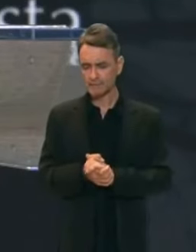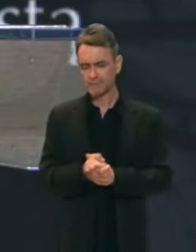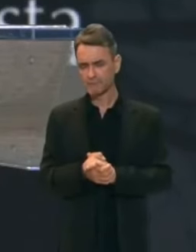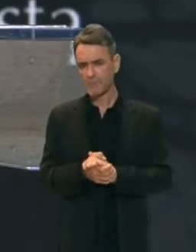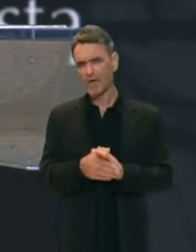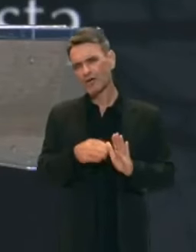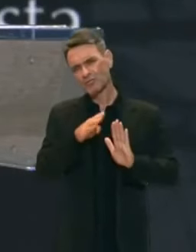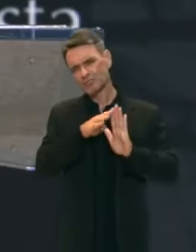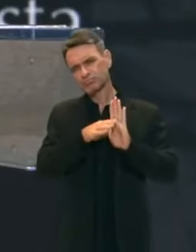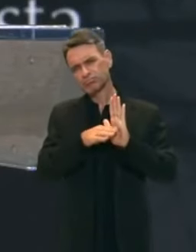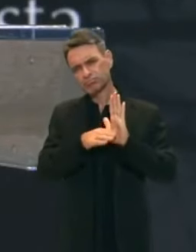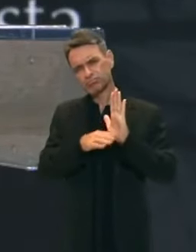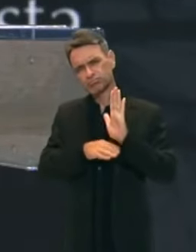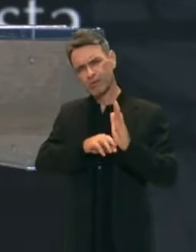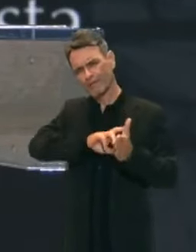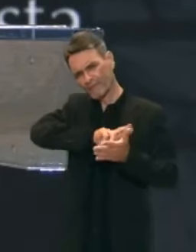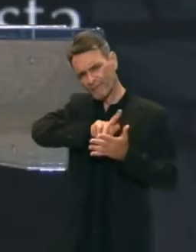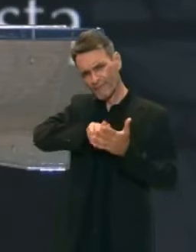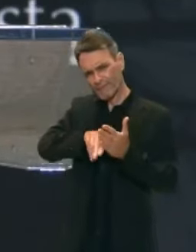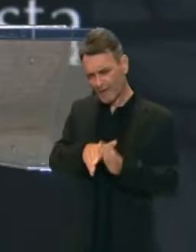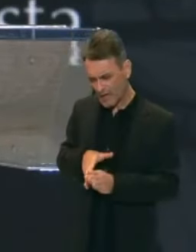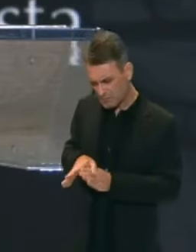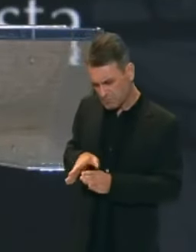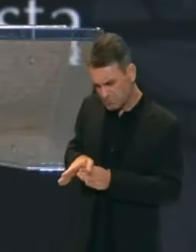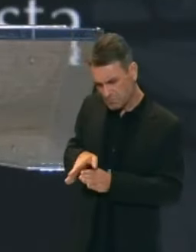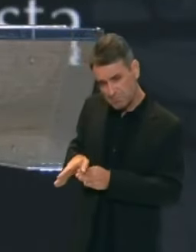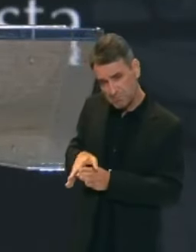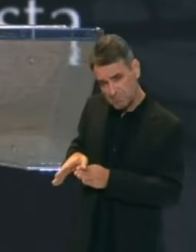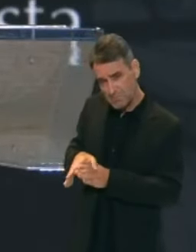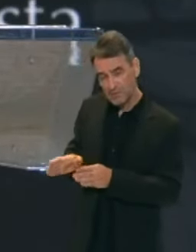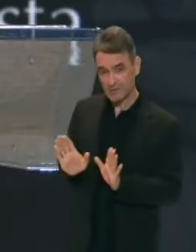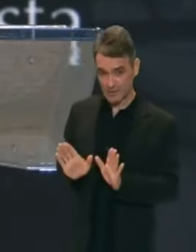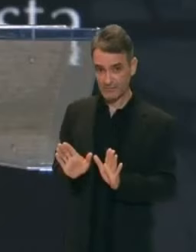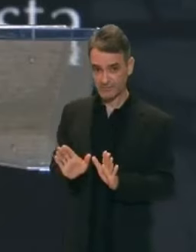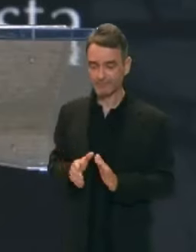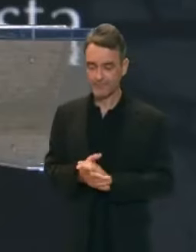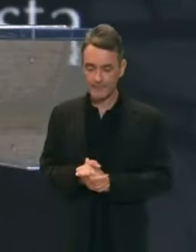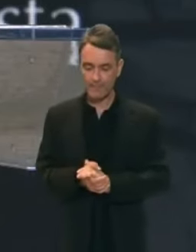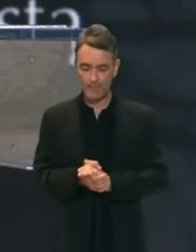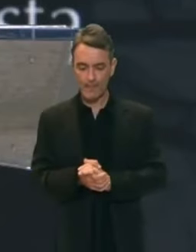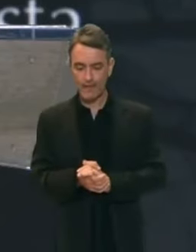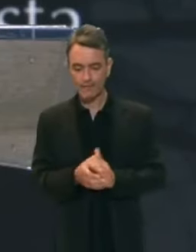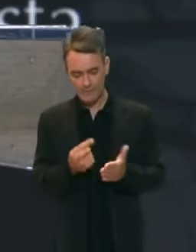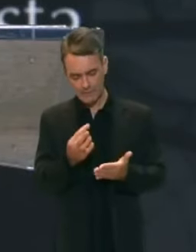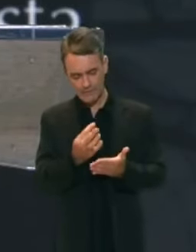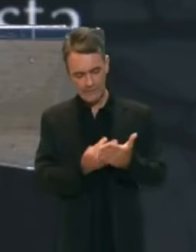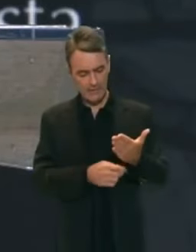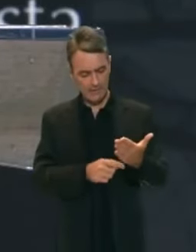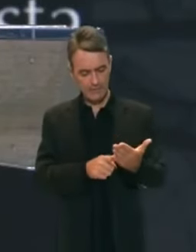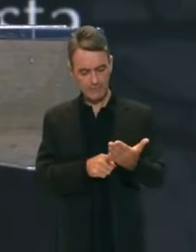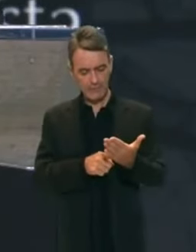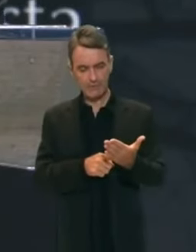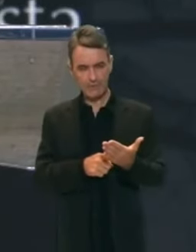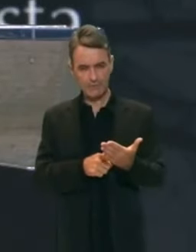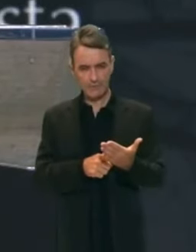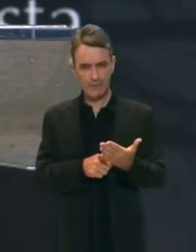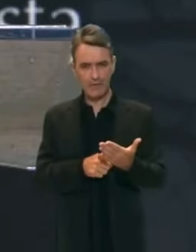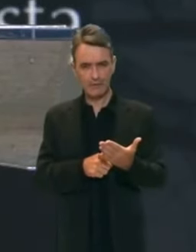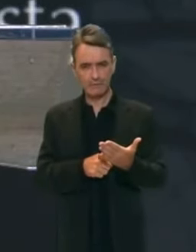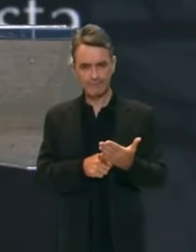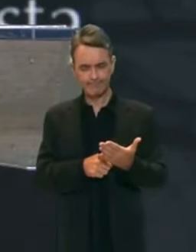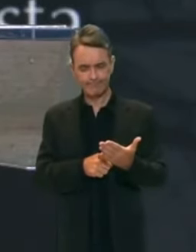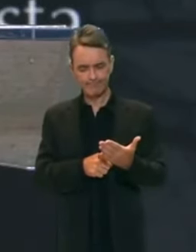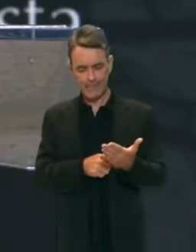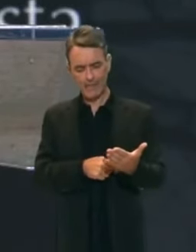vários conselhos. E ao olhar para esse texto que lemos, nós já temos de cara uma lição que é muito importante